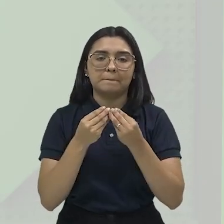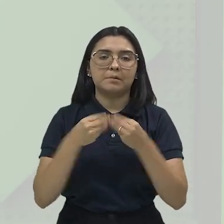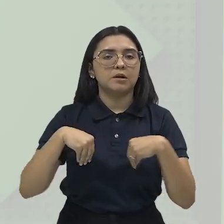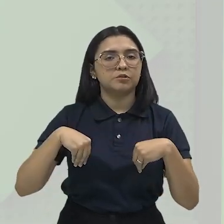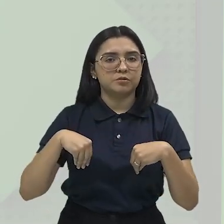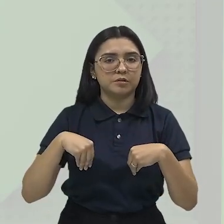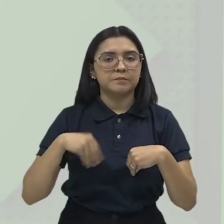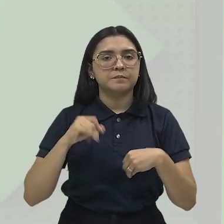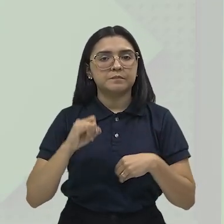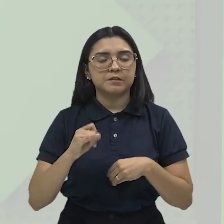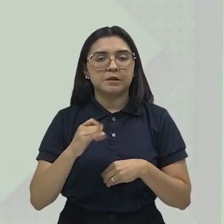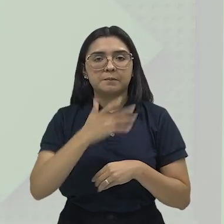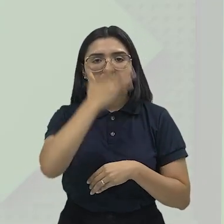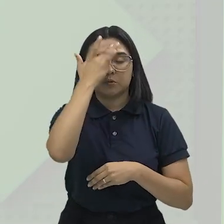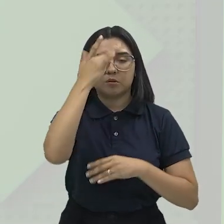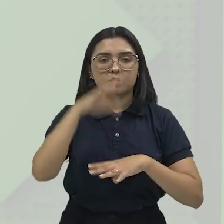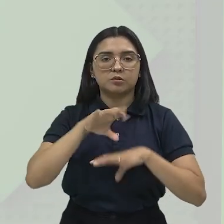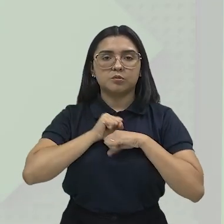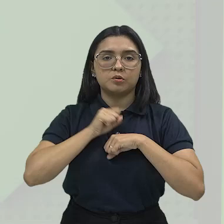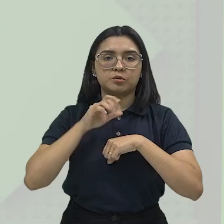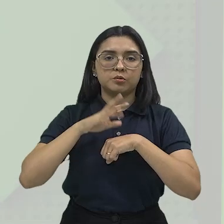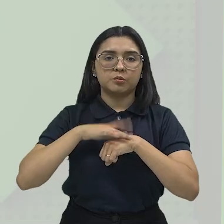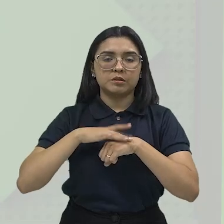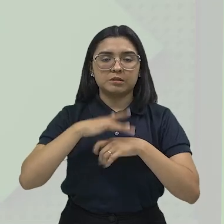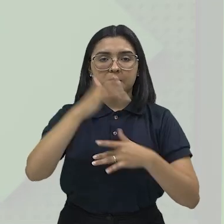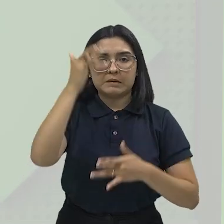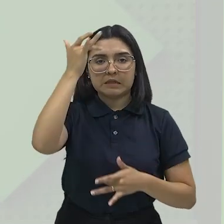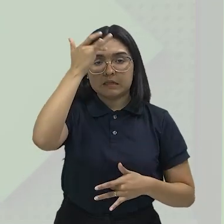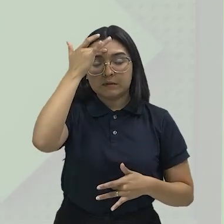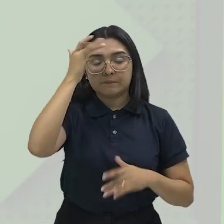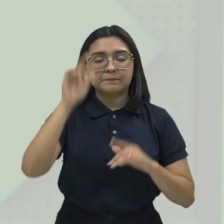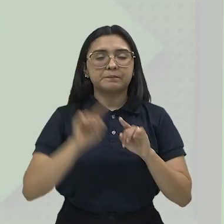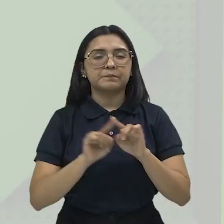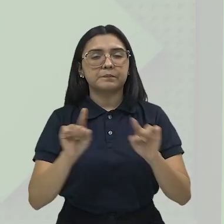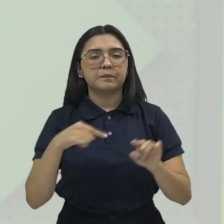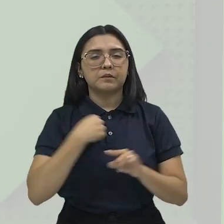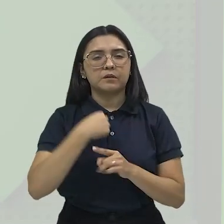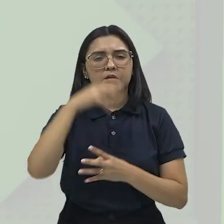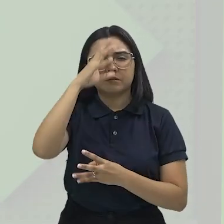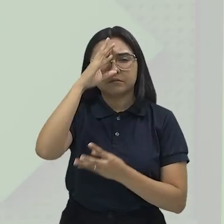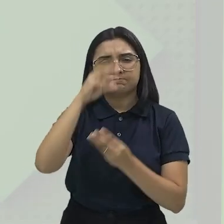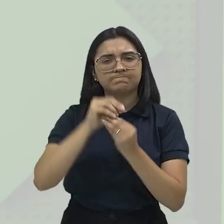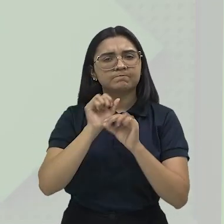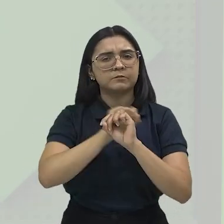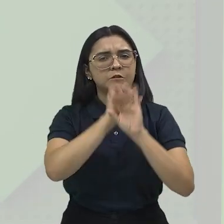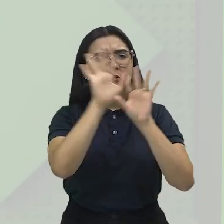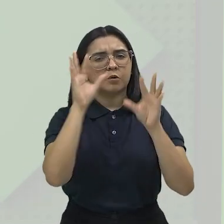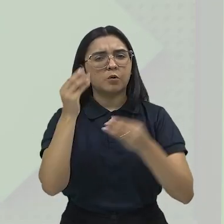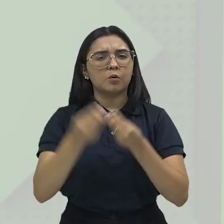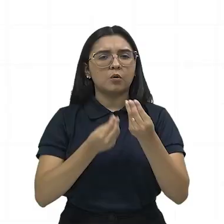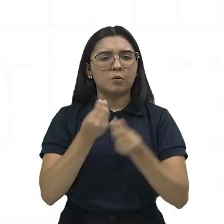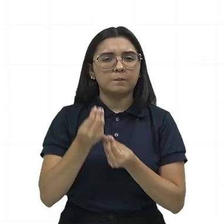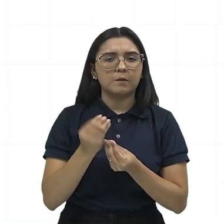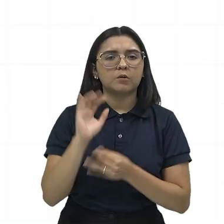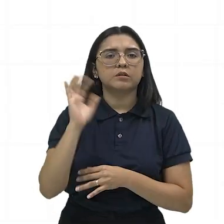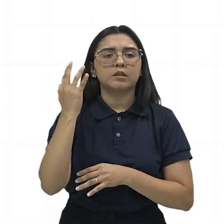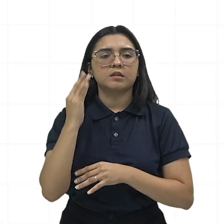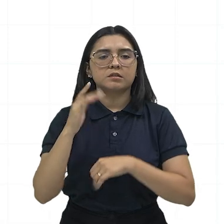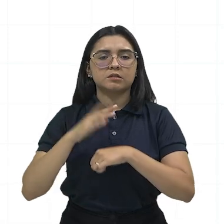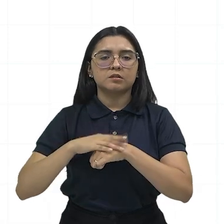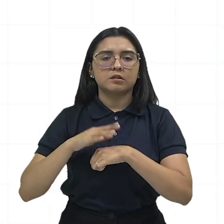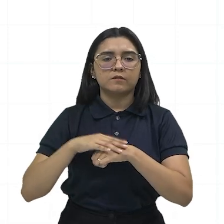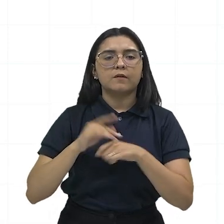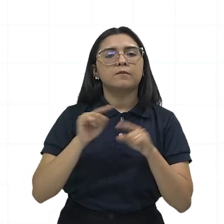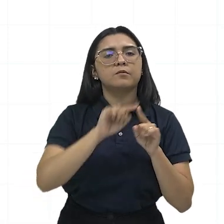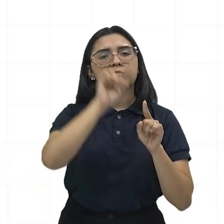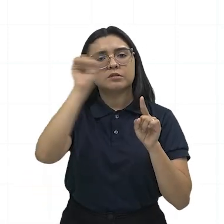a pessoa está com malária, certo? Mas para entender melhor como é que essa doença age, vamos ver aí o ciclo,